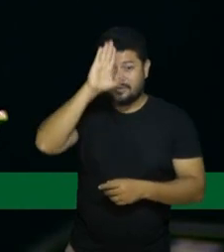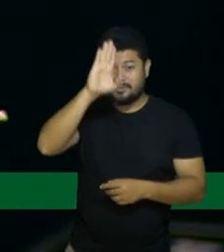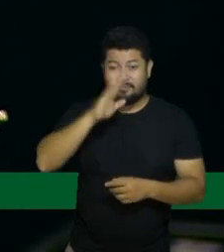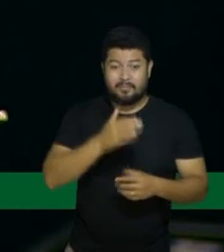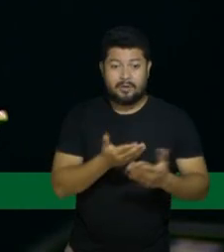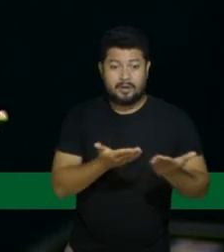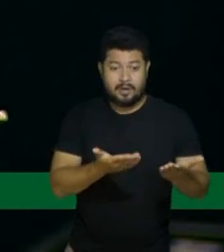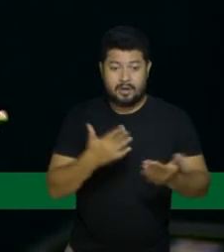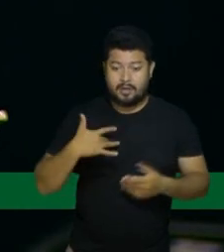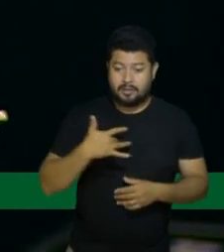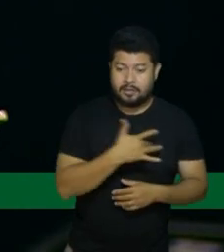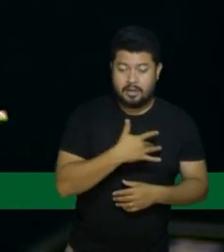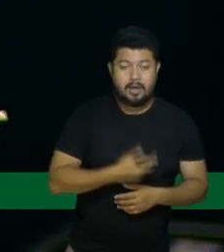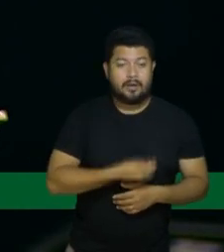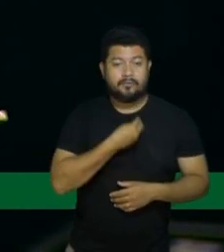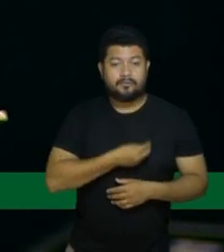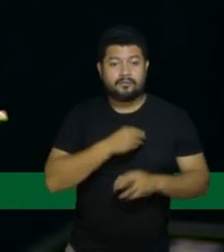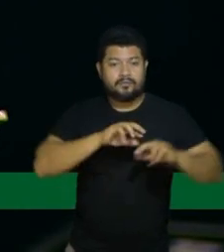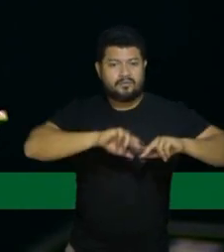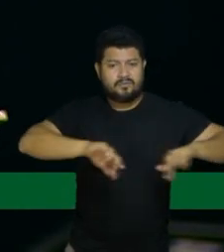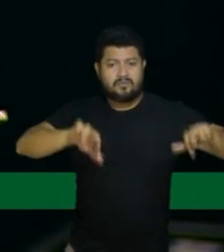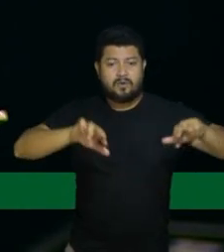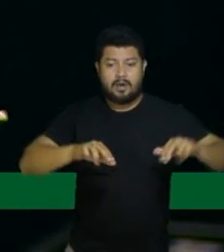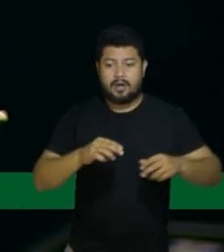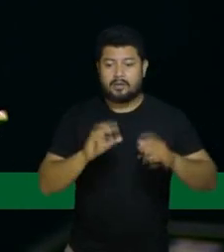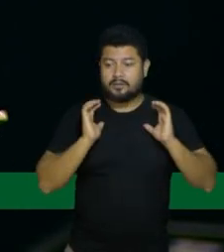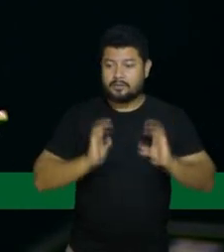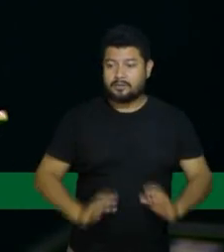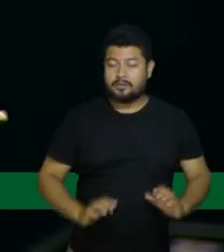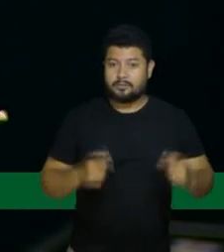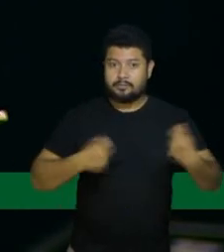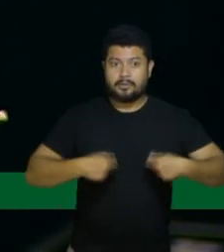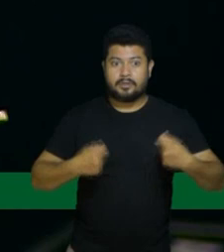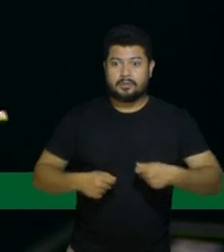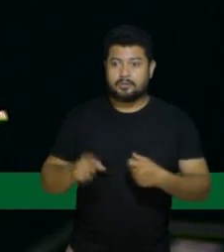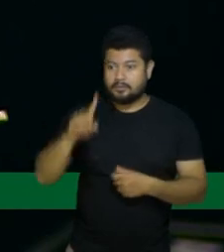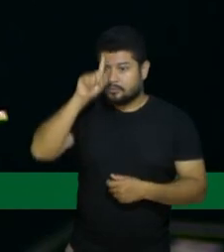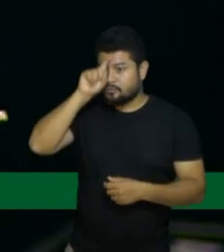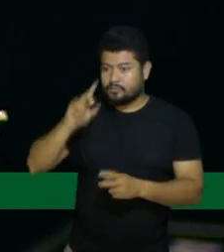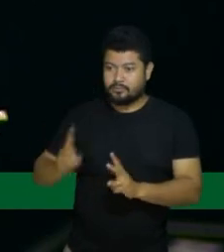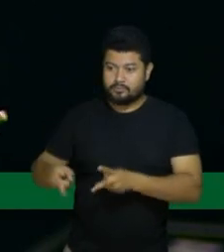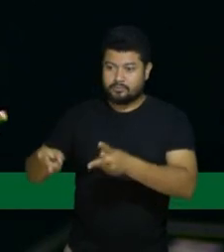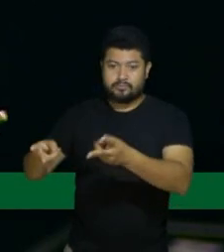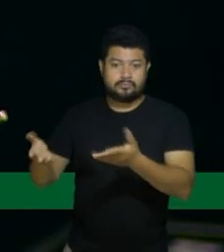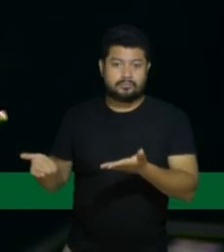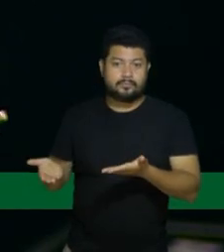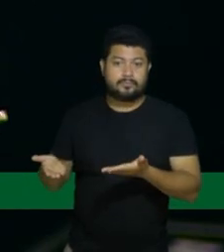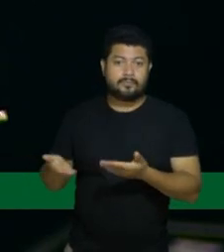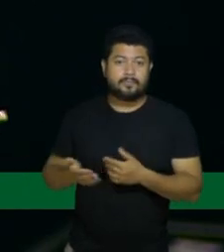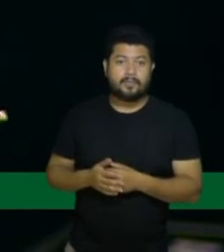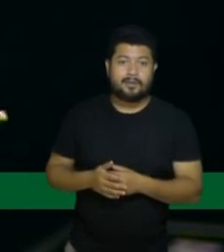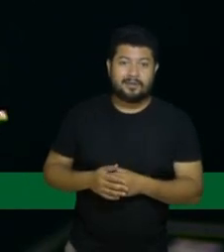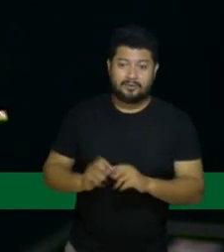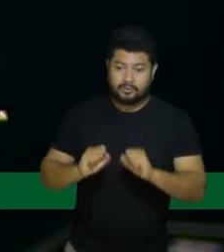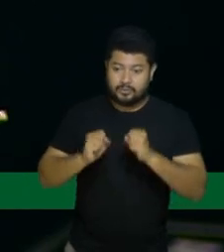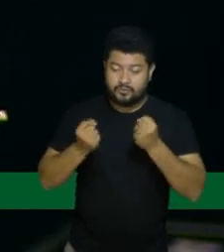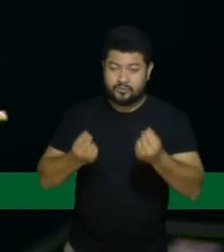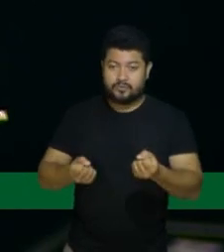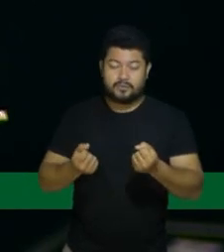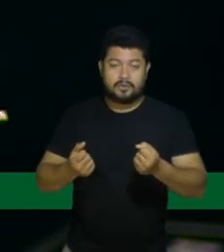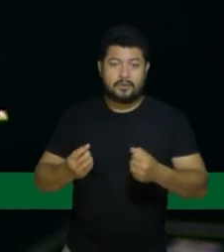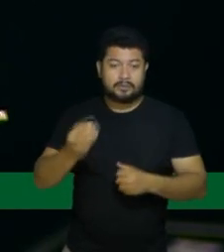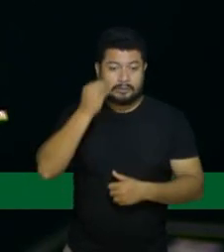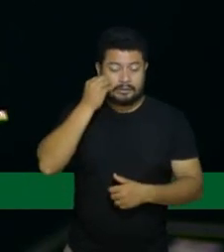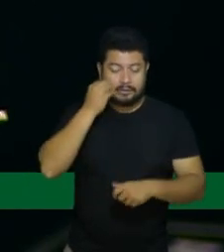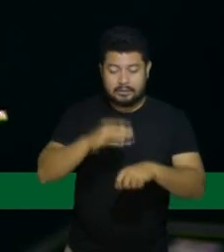cidadãos que dependem desses serviços prestados apesar dos esforços contínuos e tentativas de